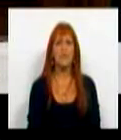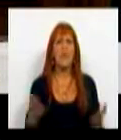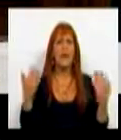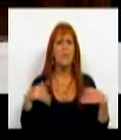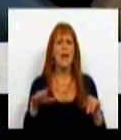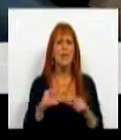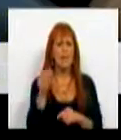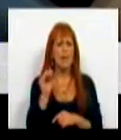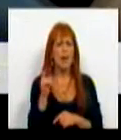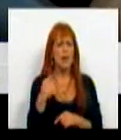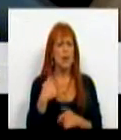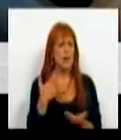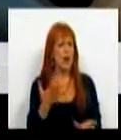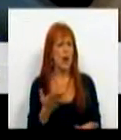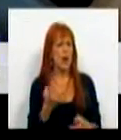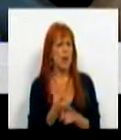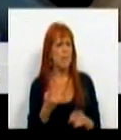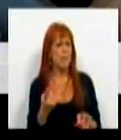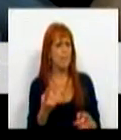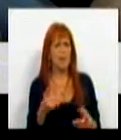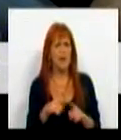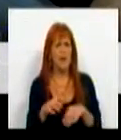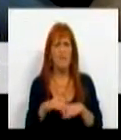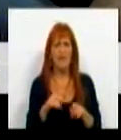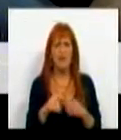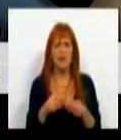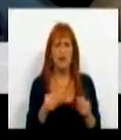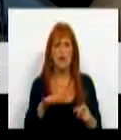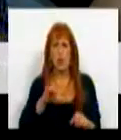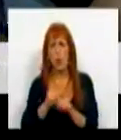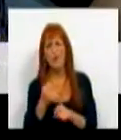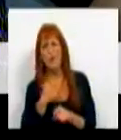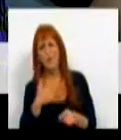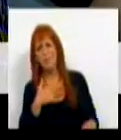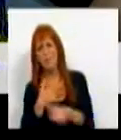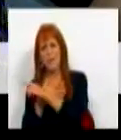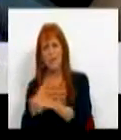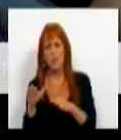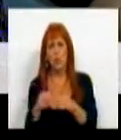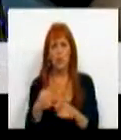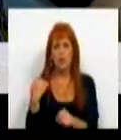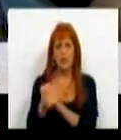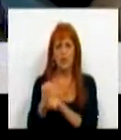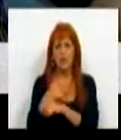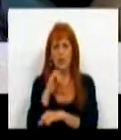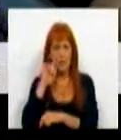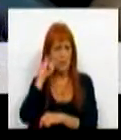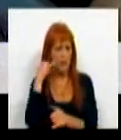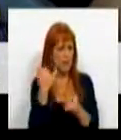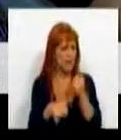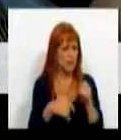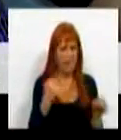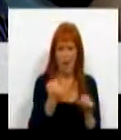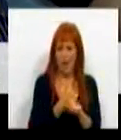Mas, de facto, um banco não deve existir se para fazer face às outras empresas do grupo com atividades que possam pôr em risco